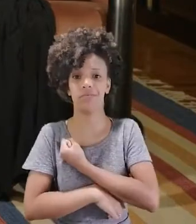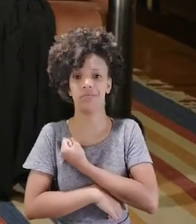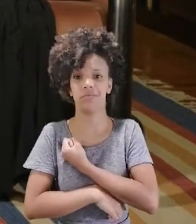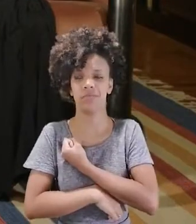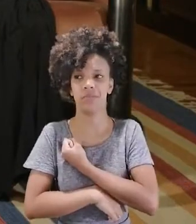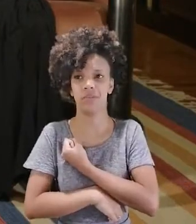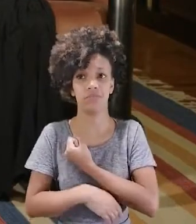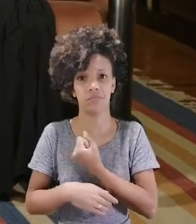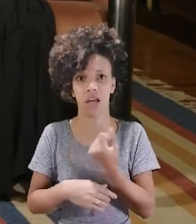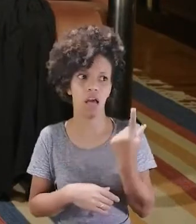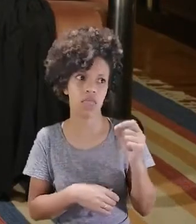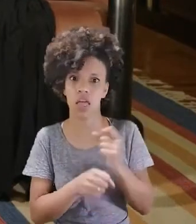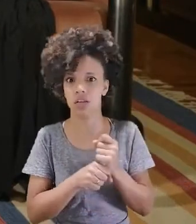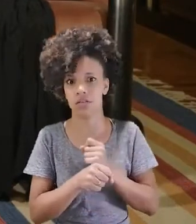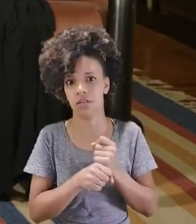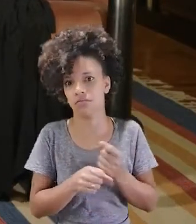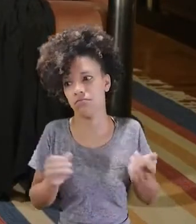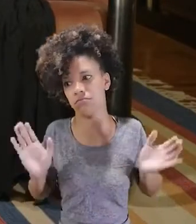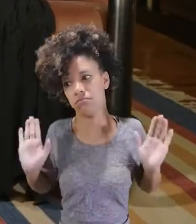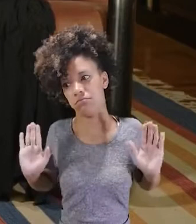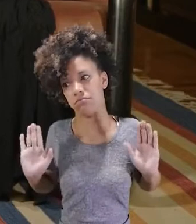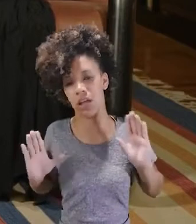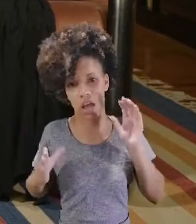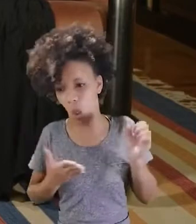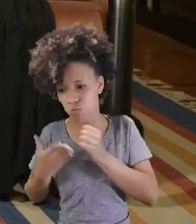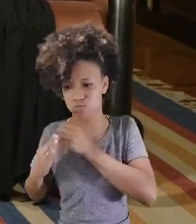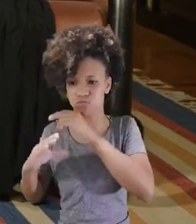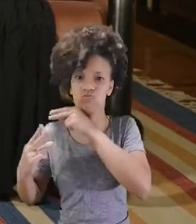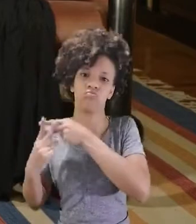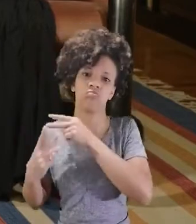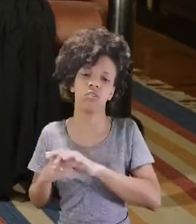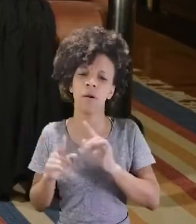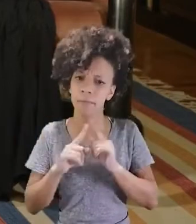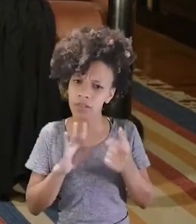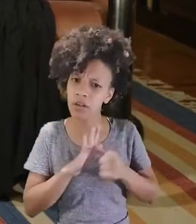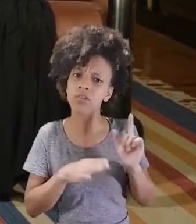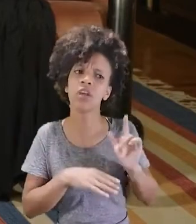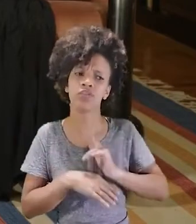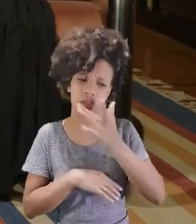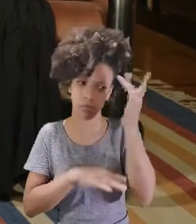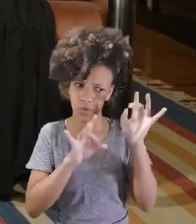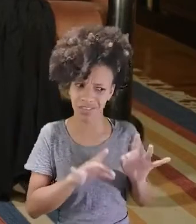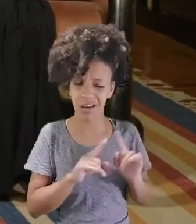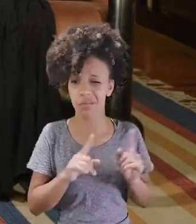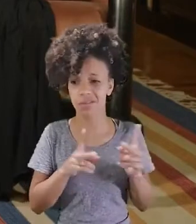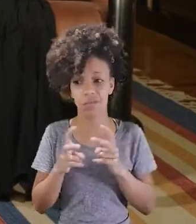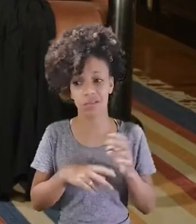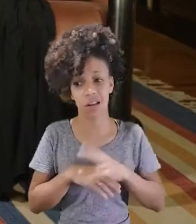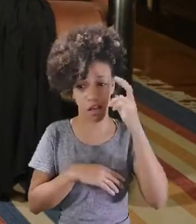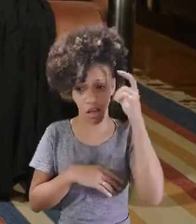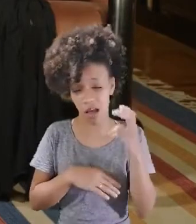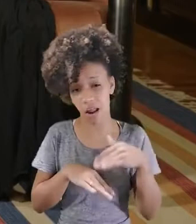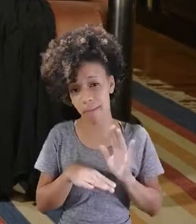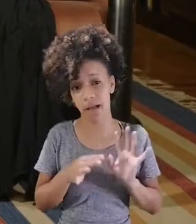pula 10 anos então cara corre o risco também né a existir os Matadores mas aí acho que ele percebendo que era